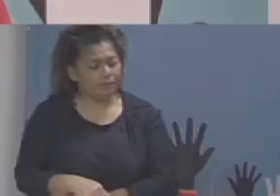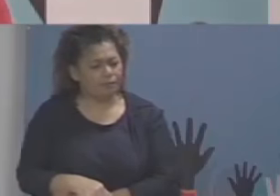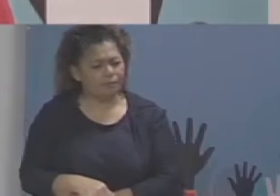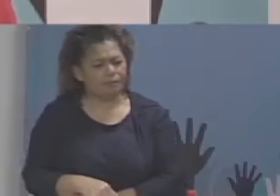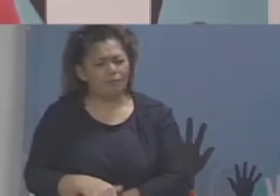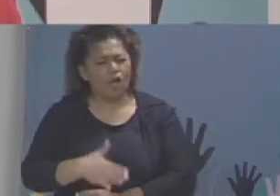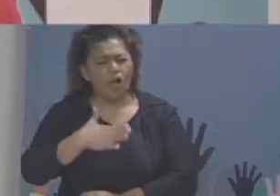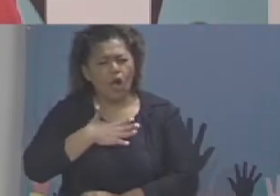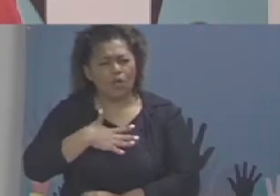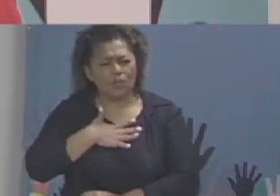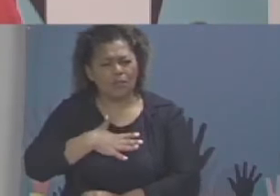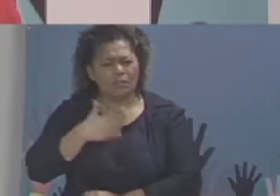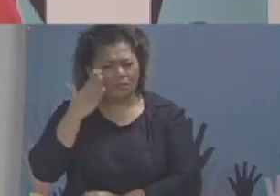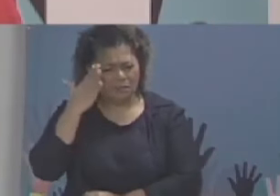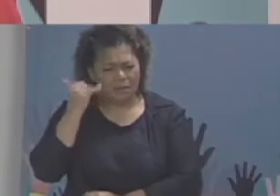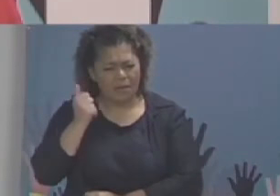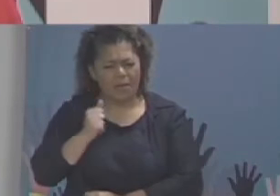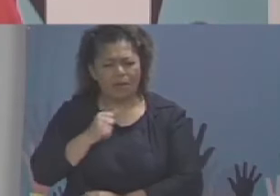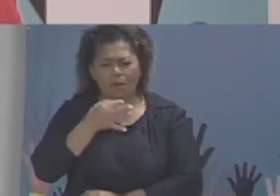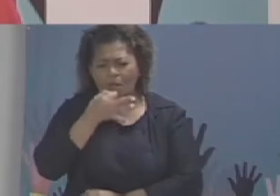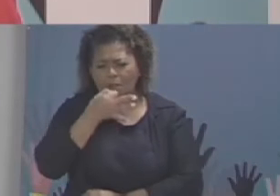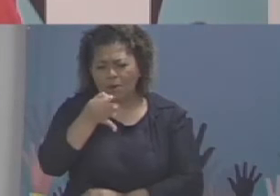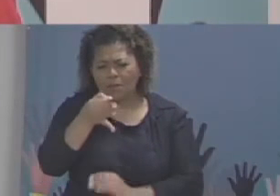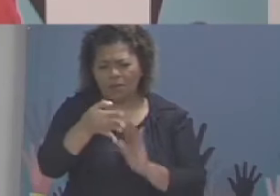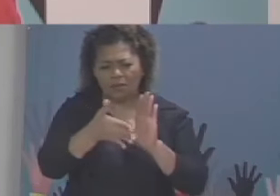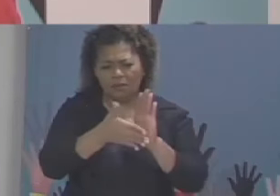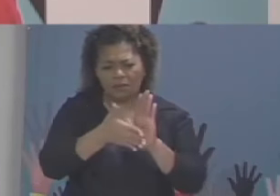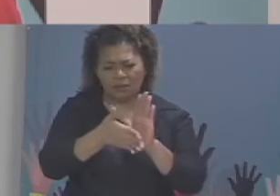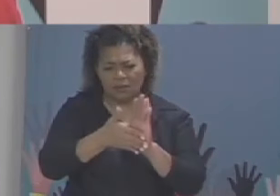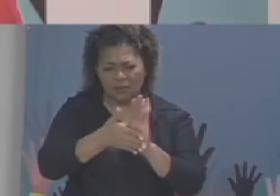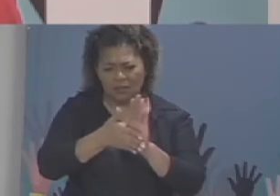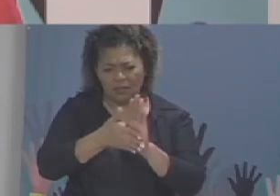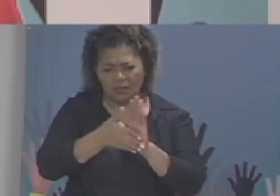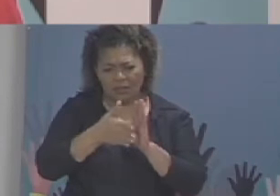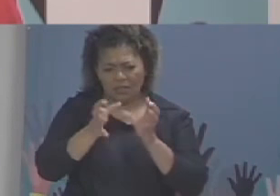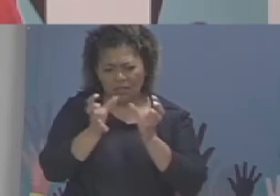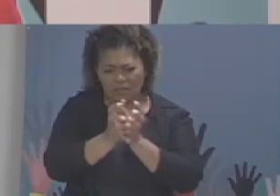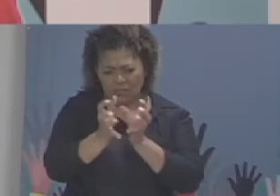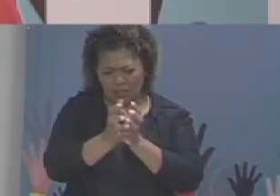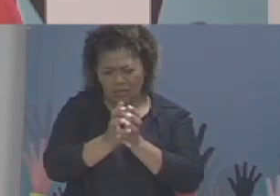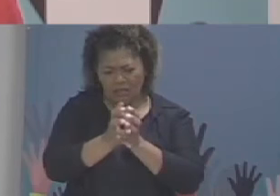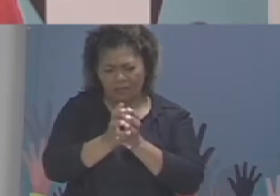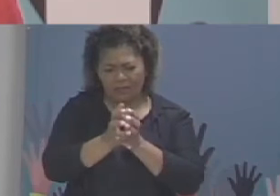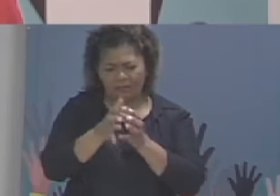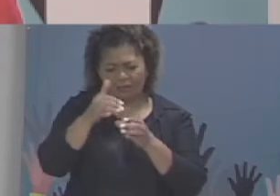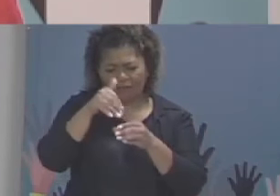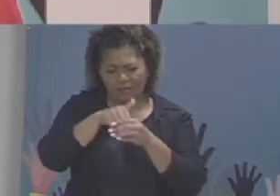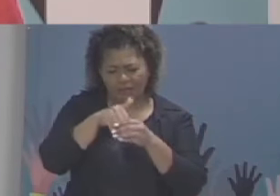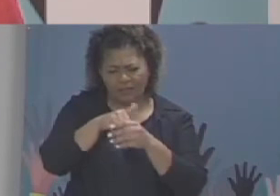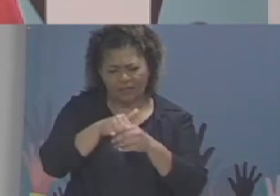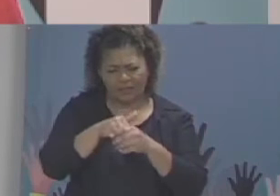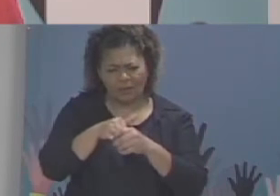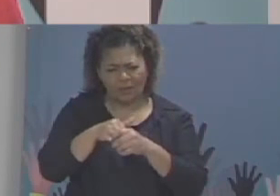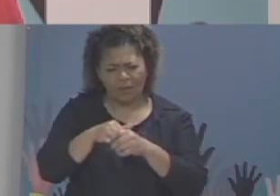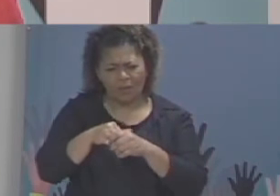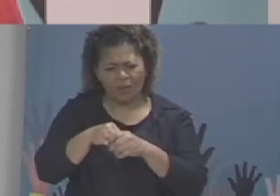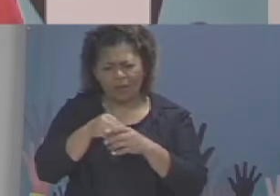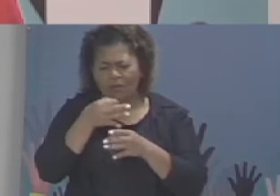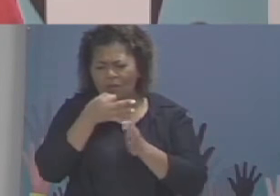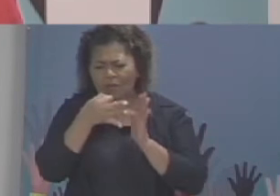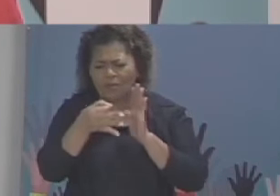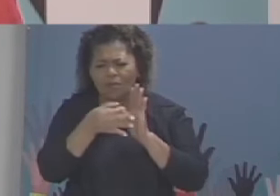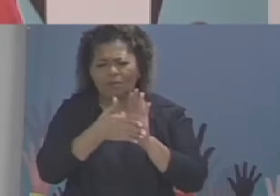gostaria de saber qual a proposta das chapas concorrentes para a psicologia no interior dos seus estados. Danilo Lisboa Batista,